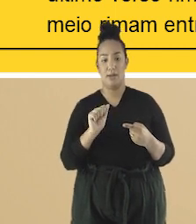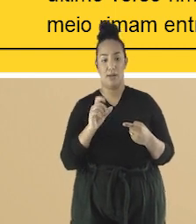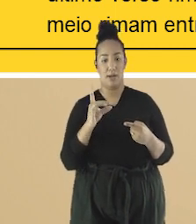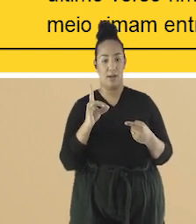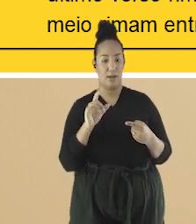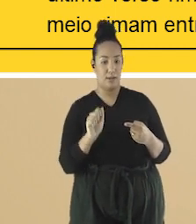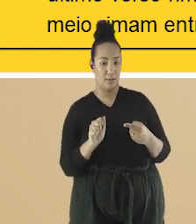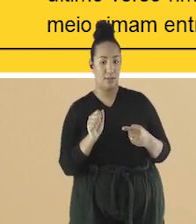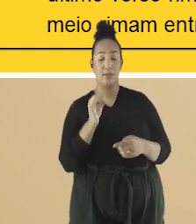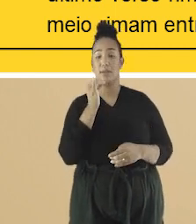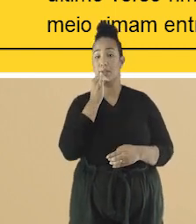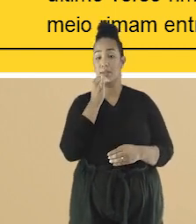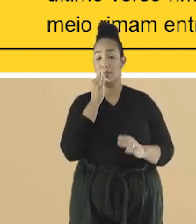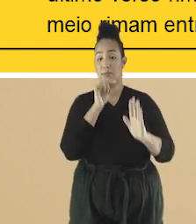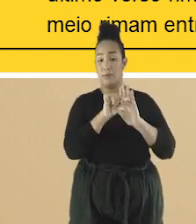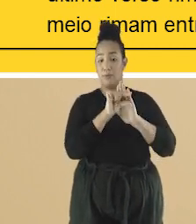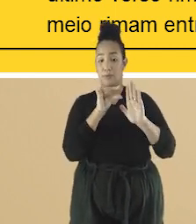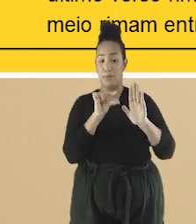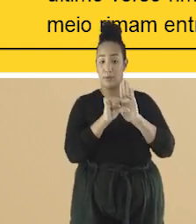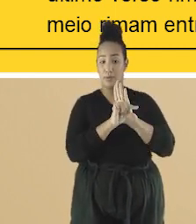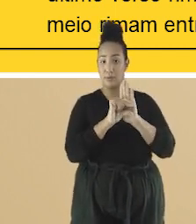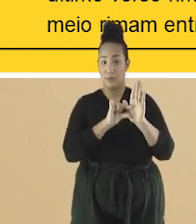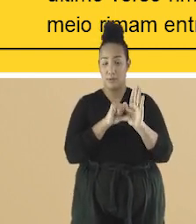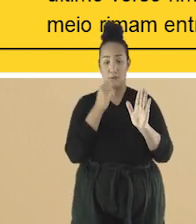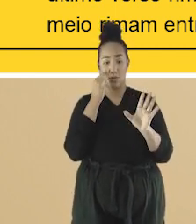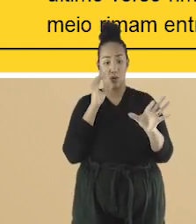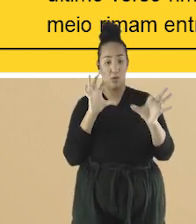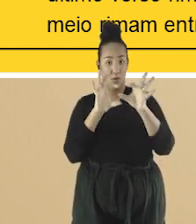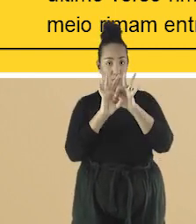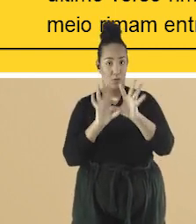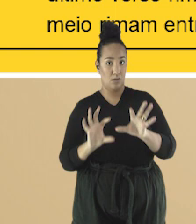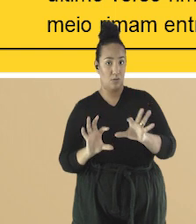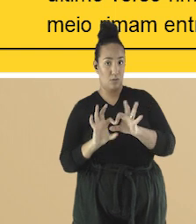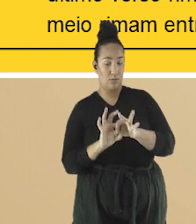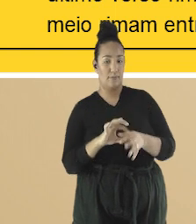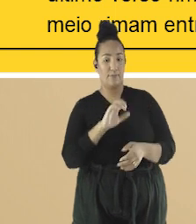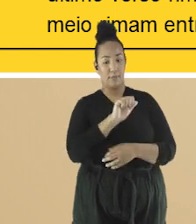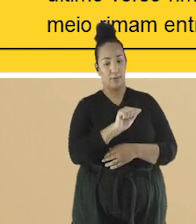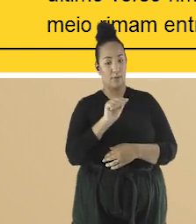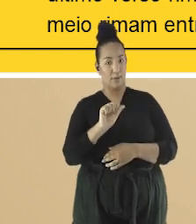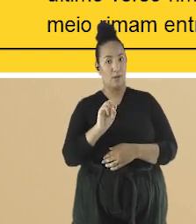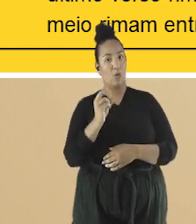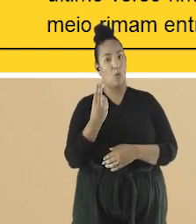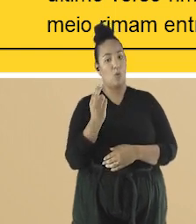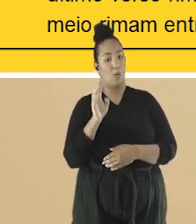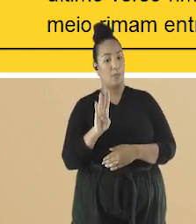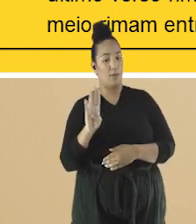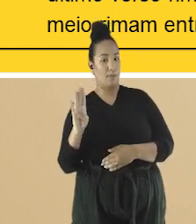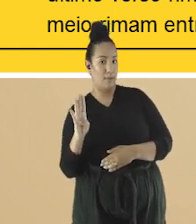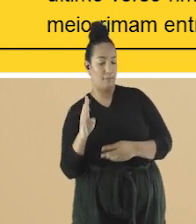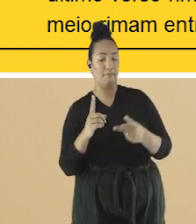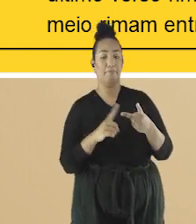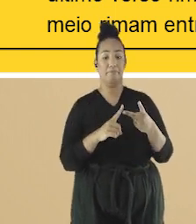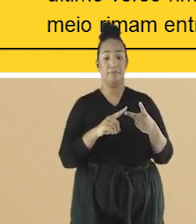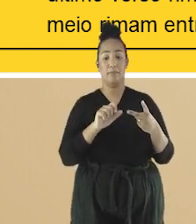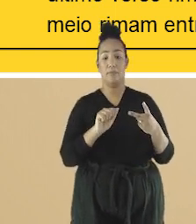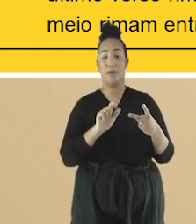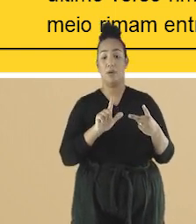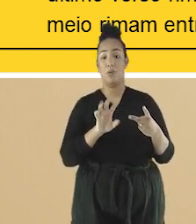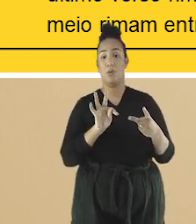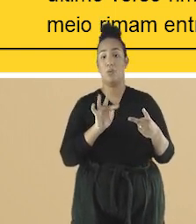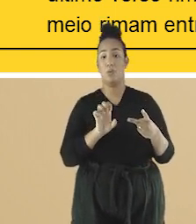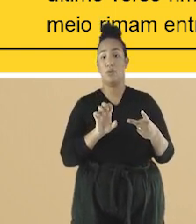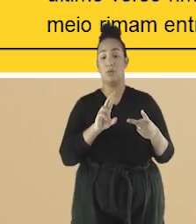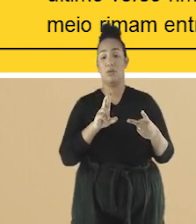qual os 2 versos que rimam são agrupados, como nesse esqueminha aí, A, B, B. Alternado,